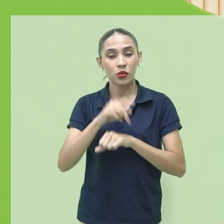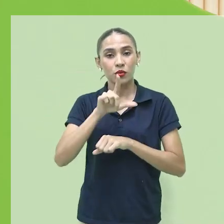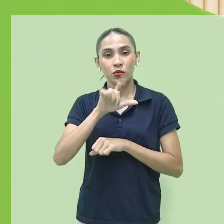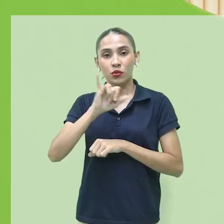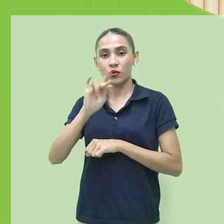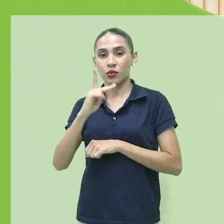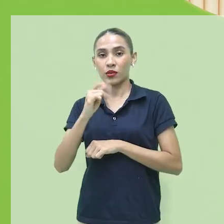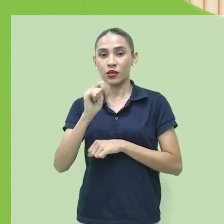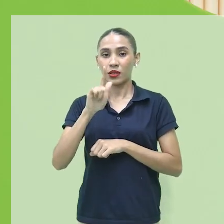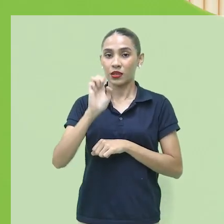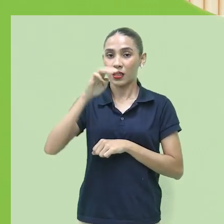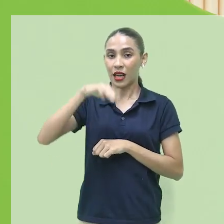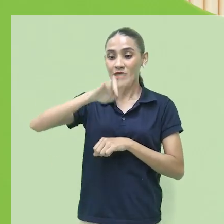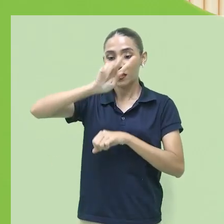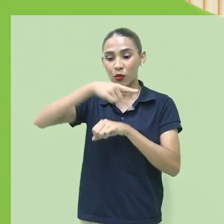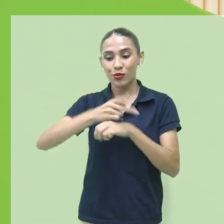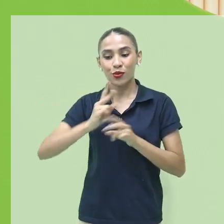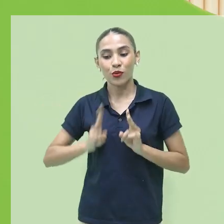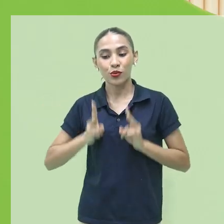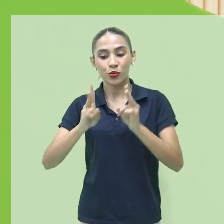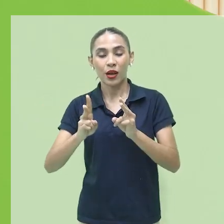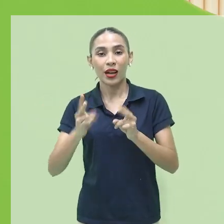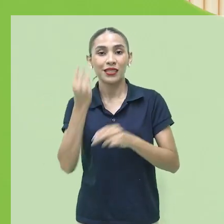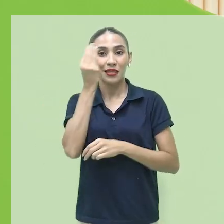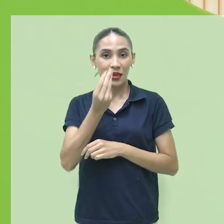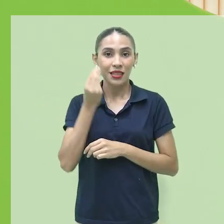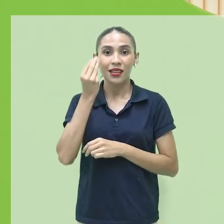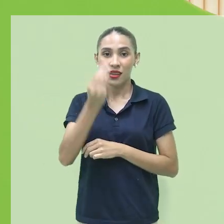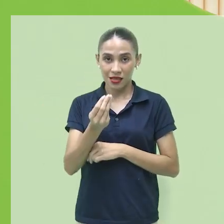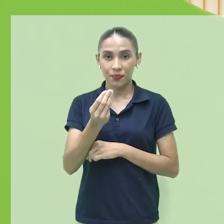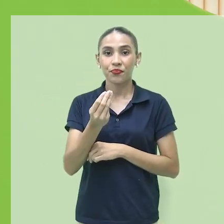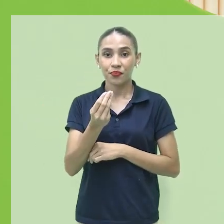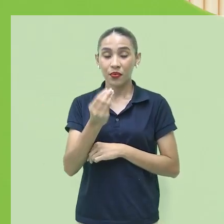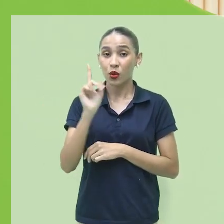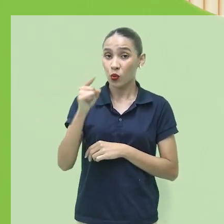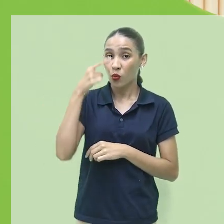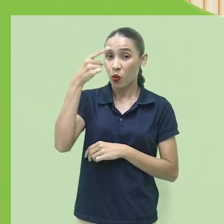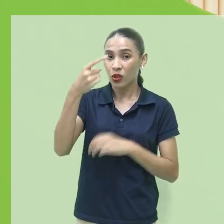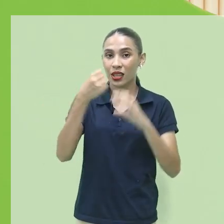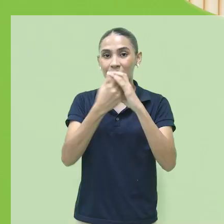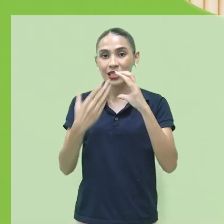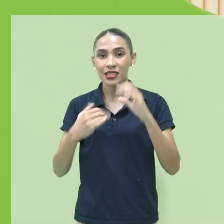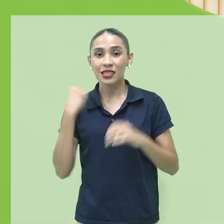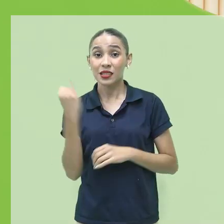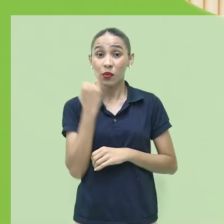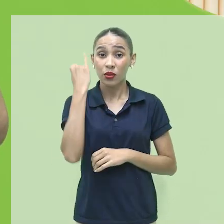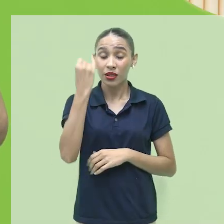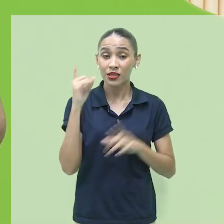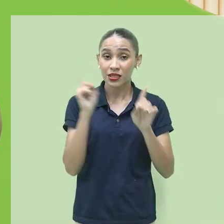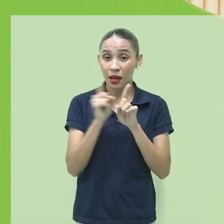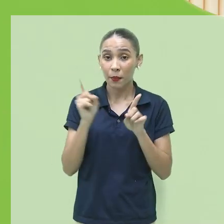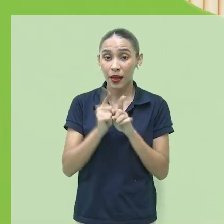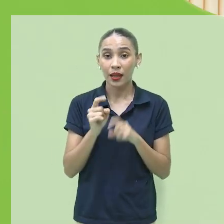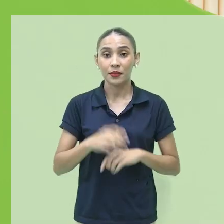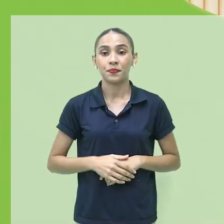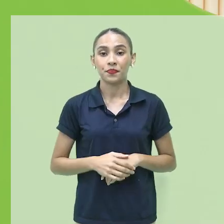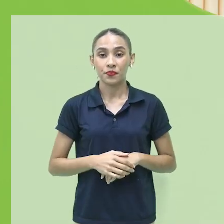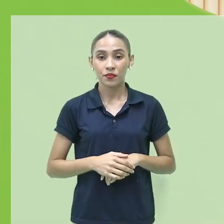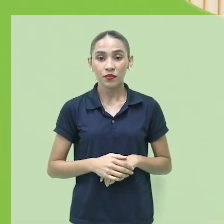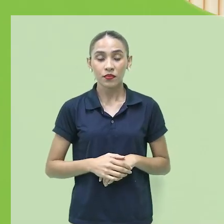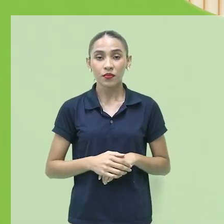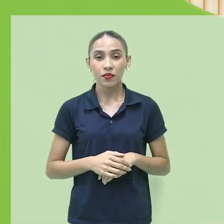para considerar uma linhagem pura e depois dar continuidade aos seus experimentos. Um outro fator também que a gente vai